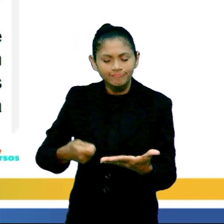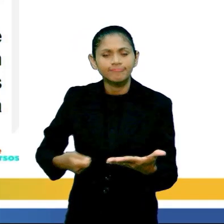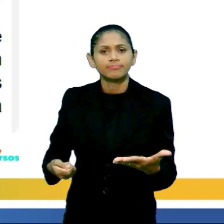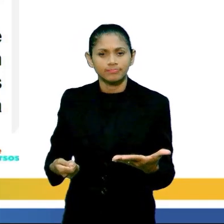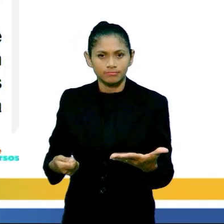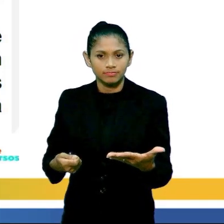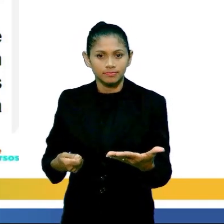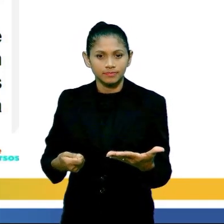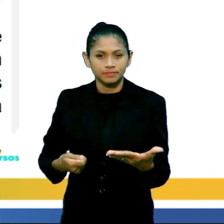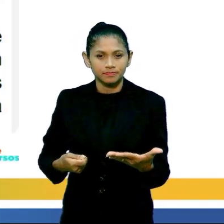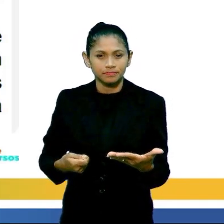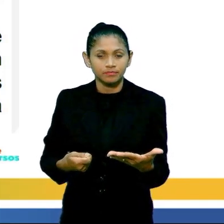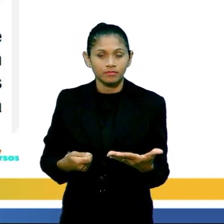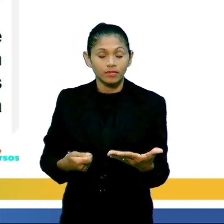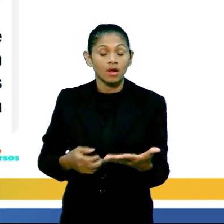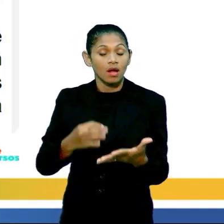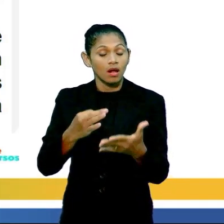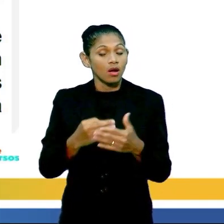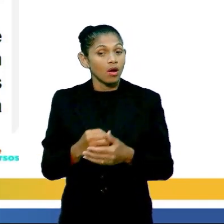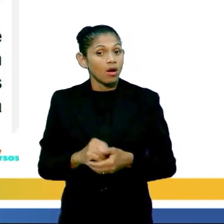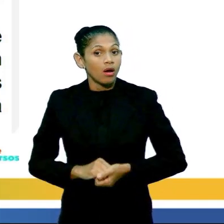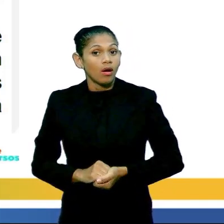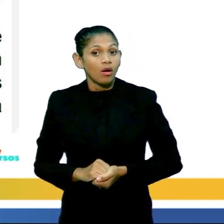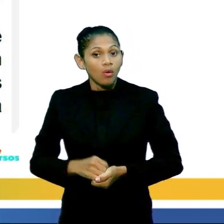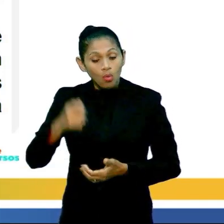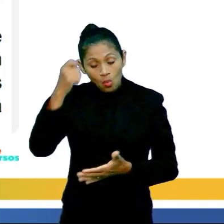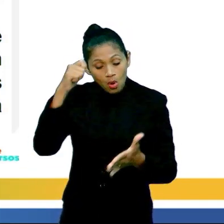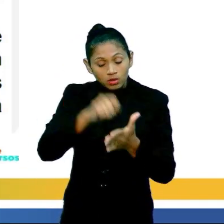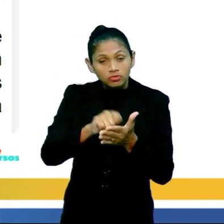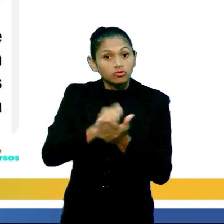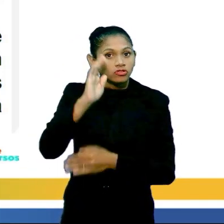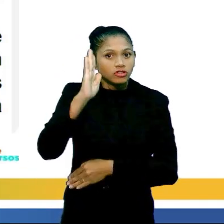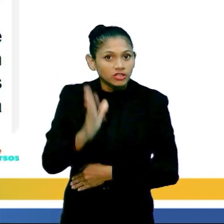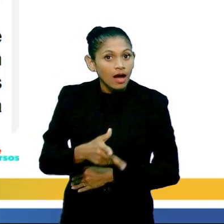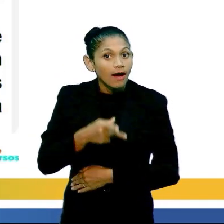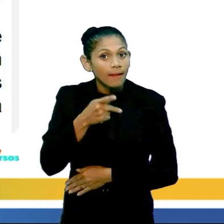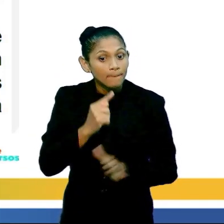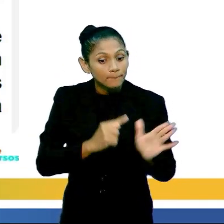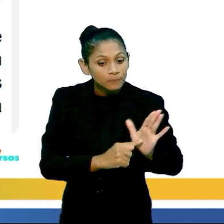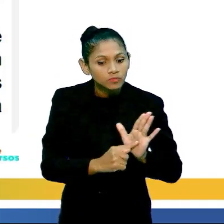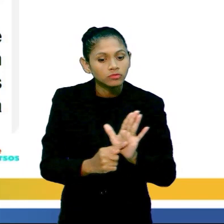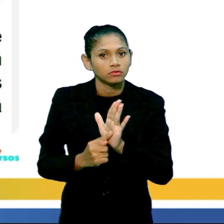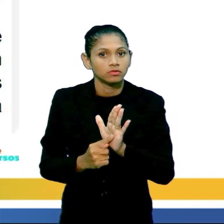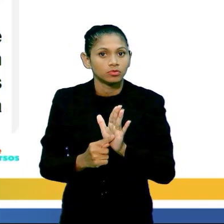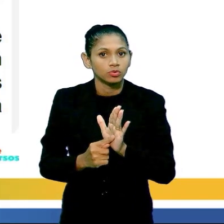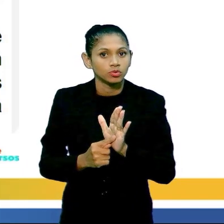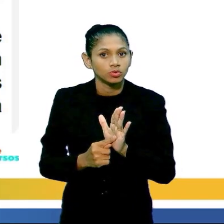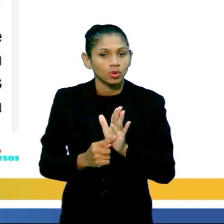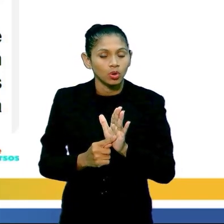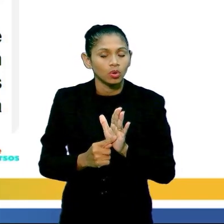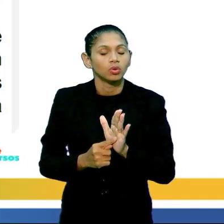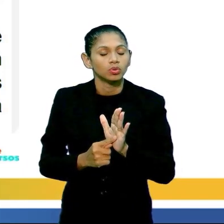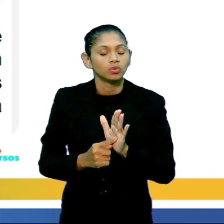que o texto se trata de um poema. Mas e se o enunciador não tivesse dito,